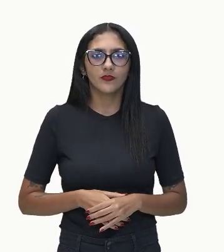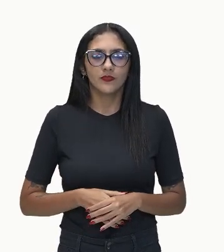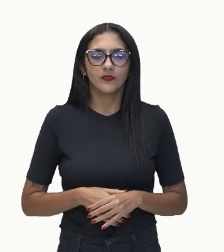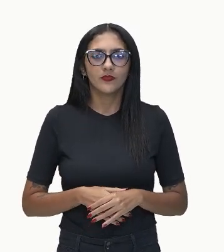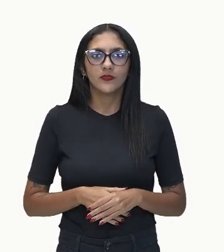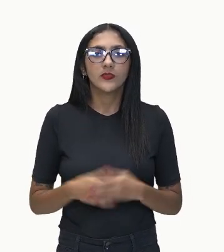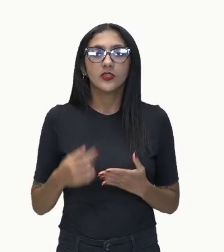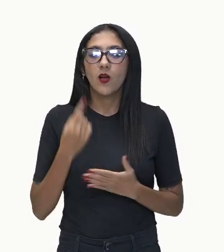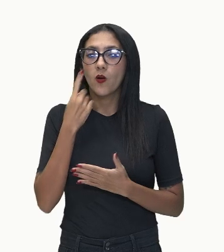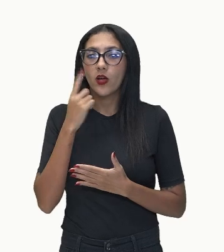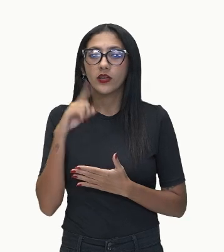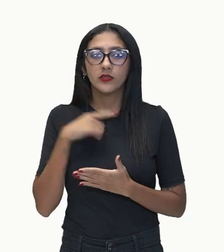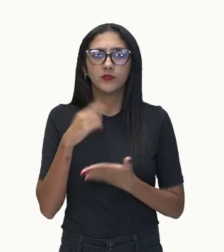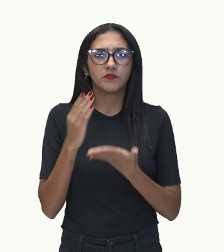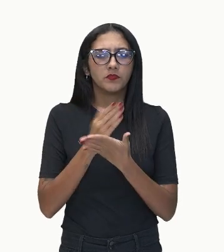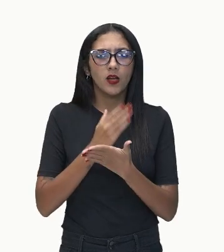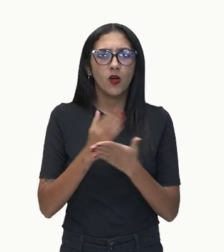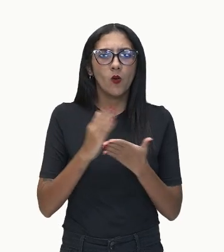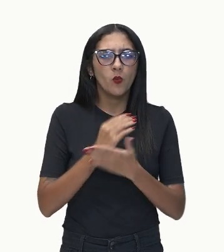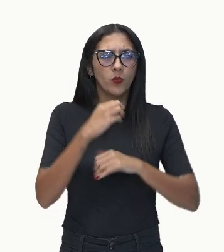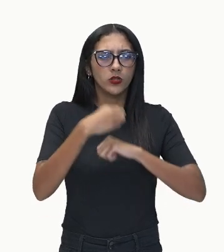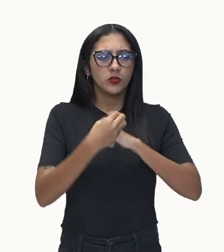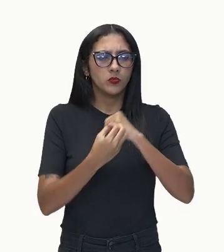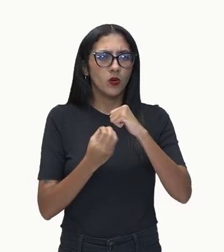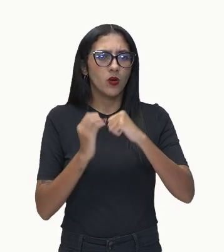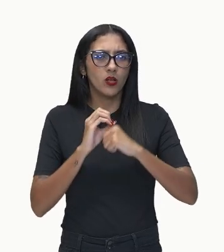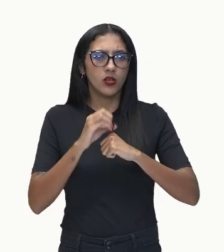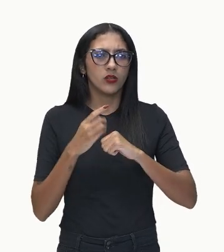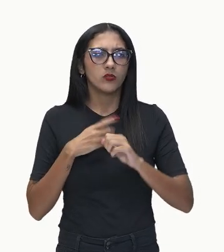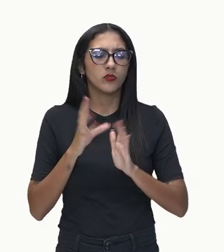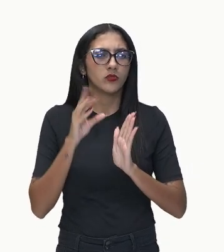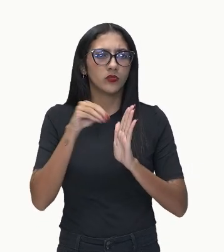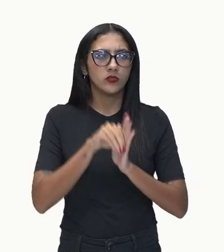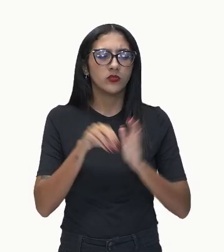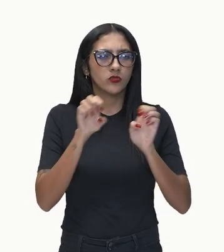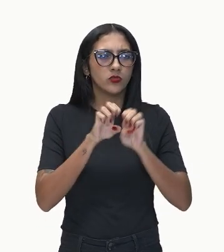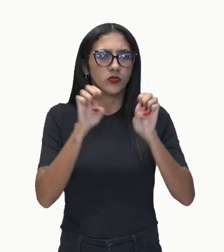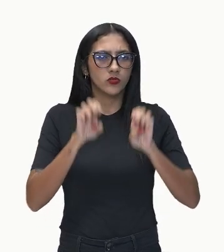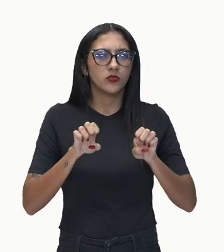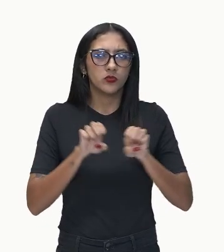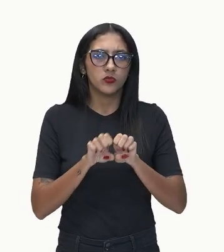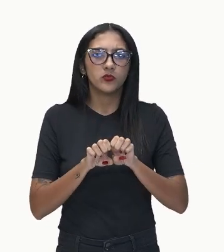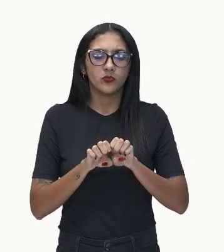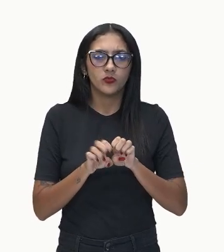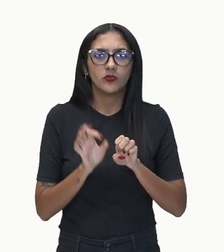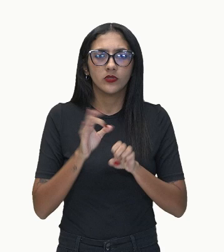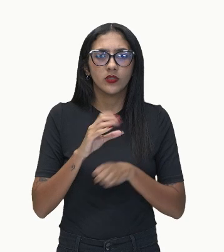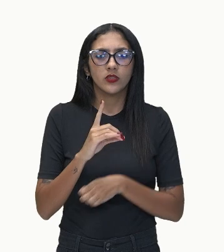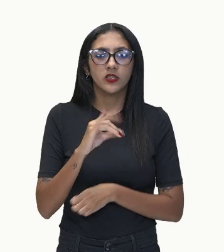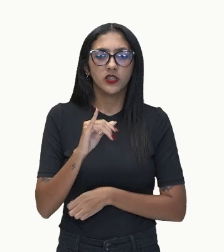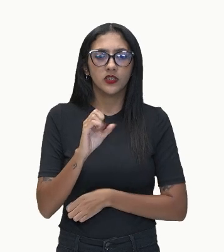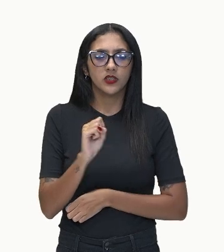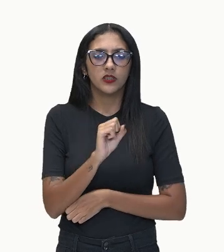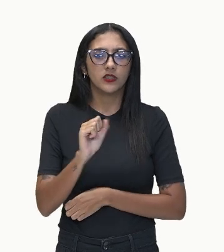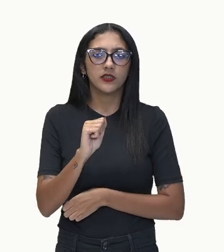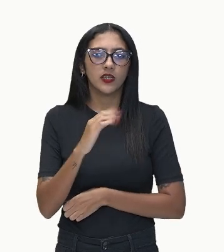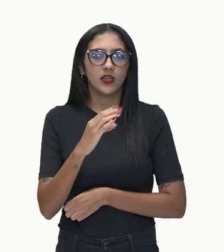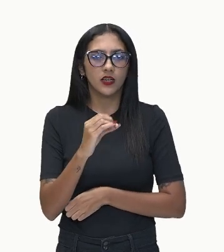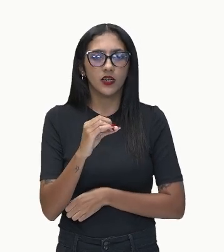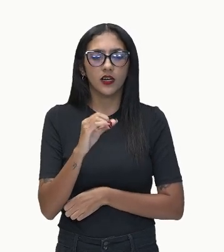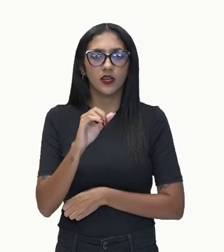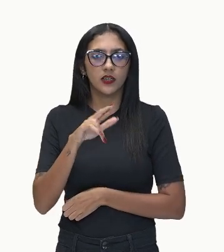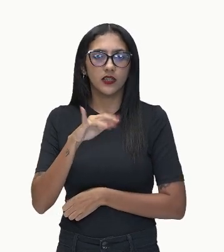são algumas moléculas, né? Esse daqui é a lactose, é um disacarídeo formado pela união